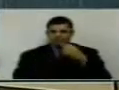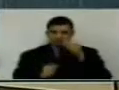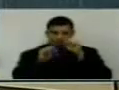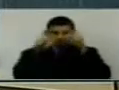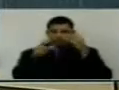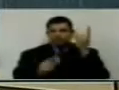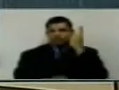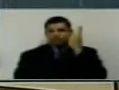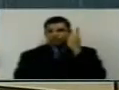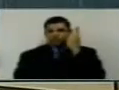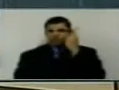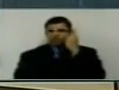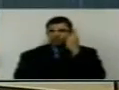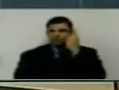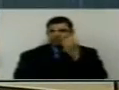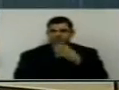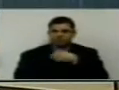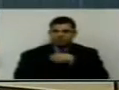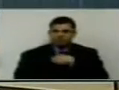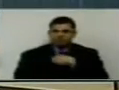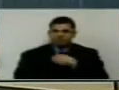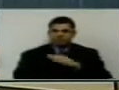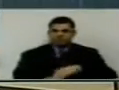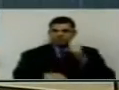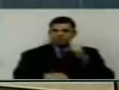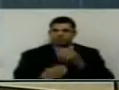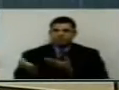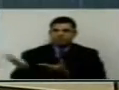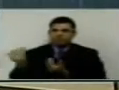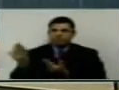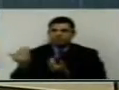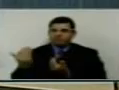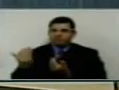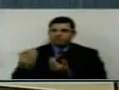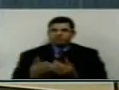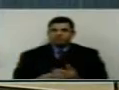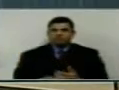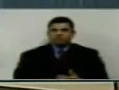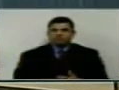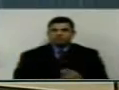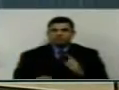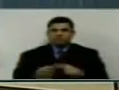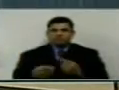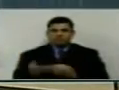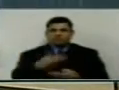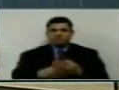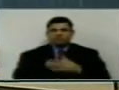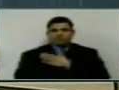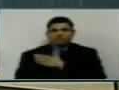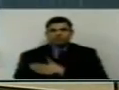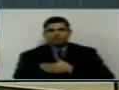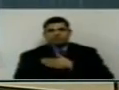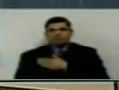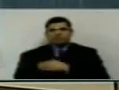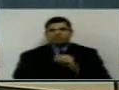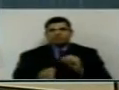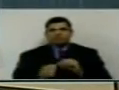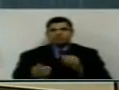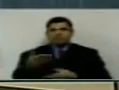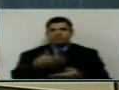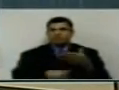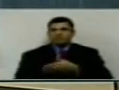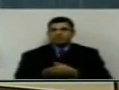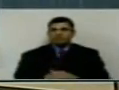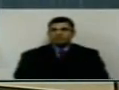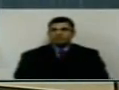dias, Weida, e me sinto cada vez mais jovem, porque me sinto cada vez mais apaixonado pelo que eu faço,